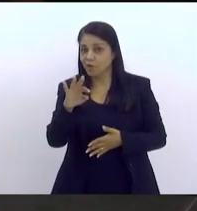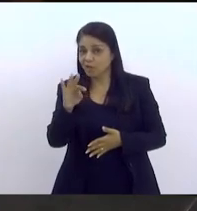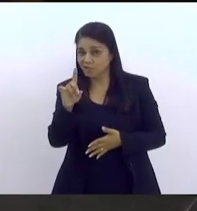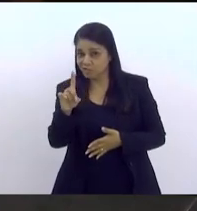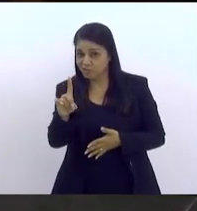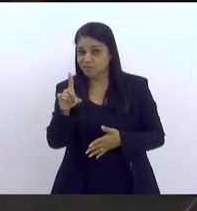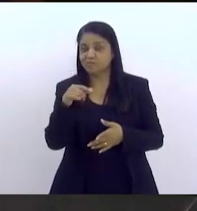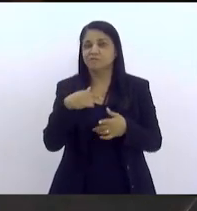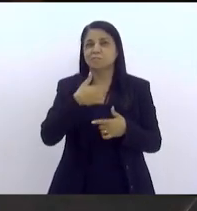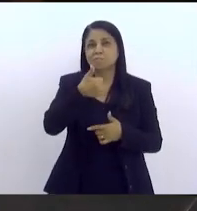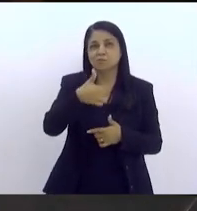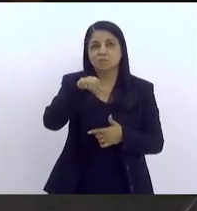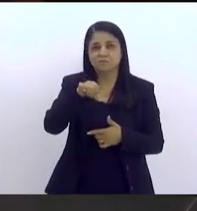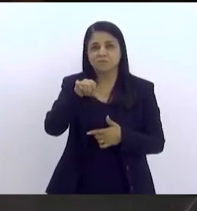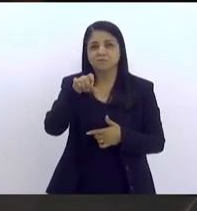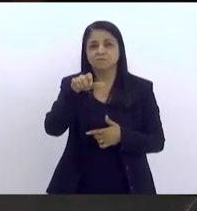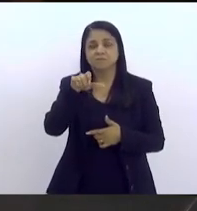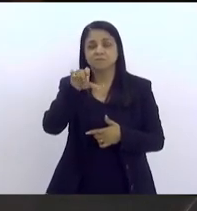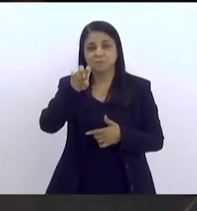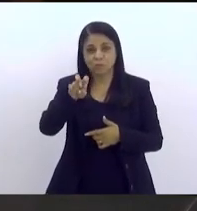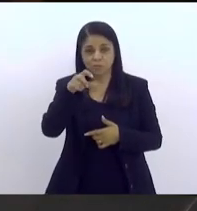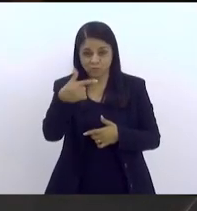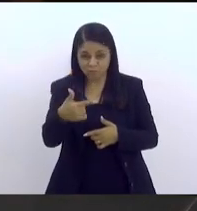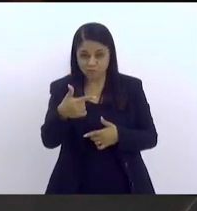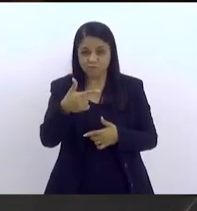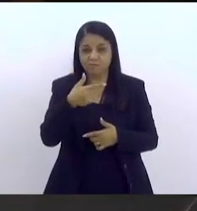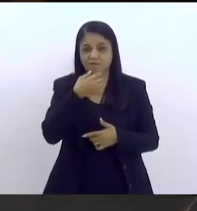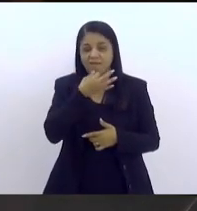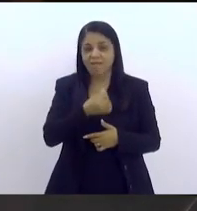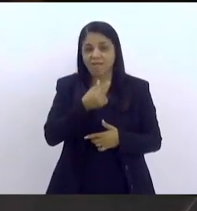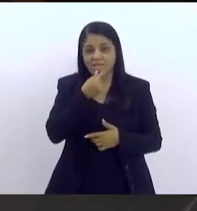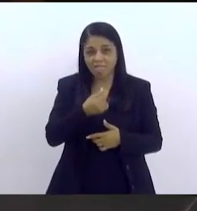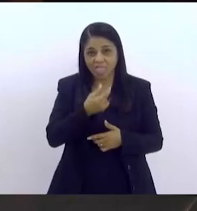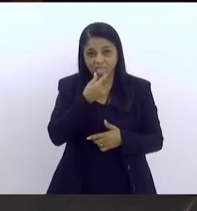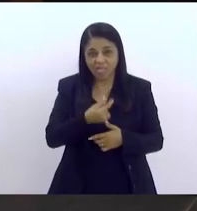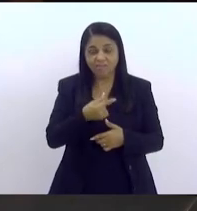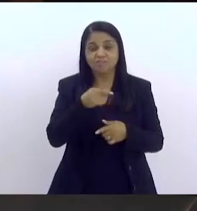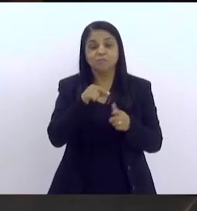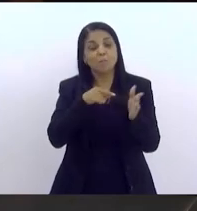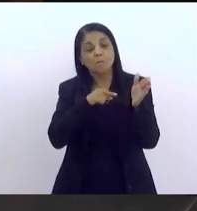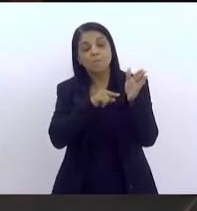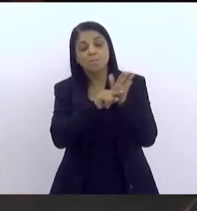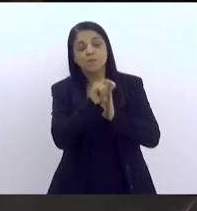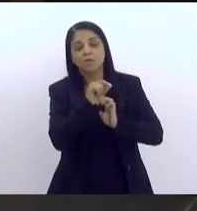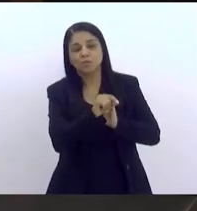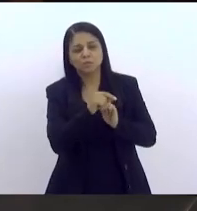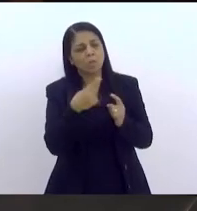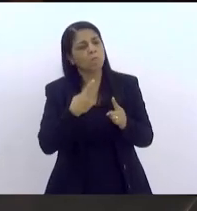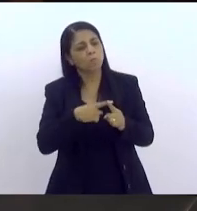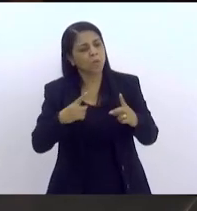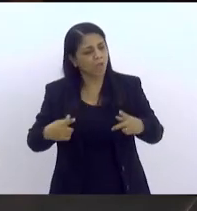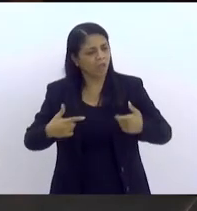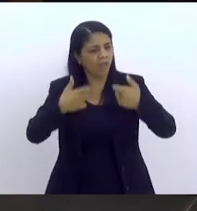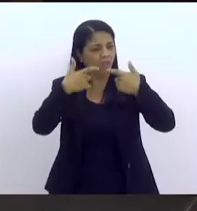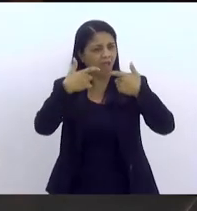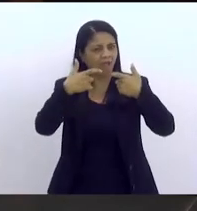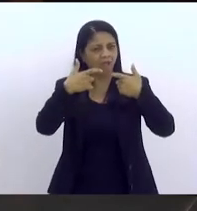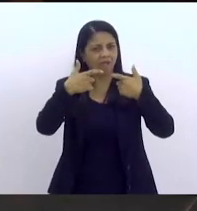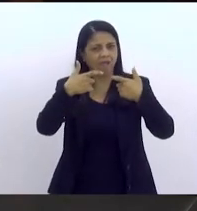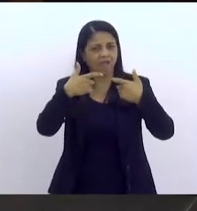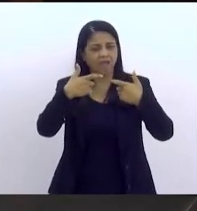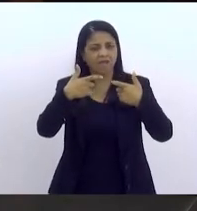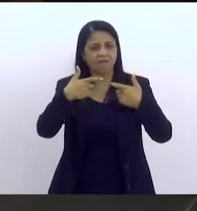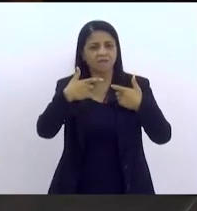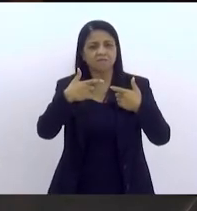carta Einstein onde Einstein pergunta para Freud porque a guerra Freud então